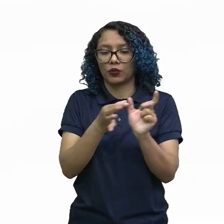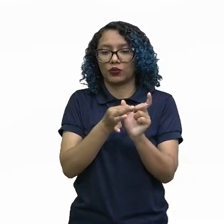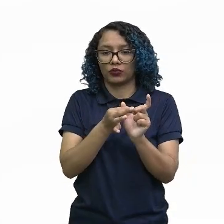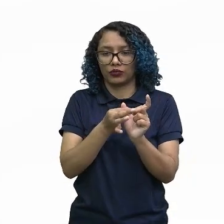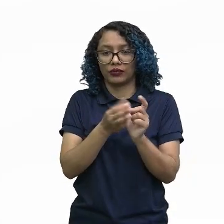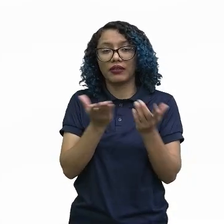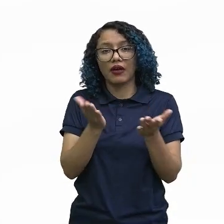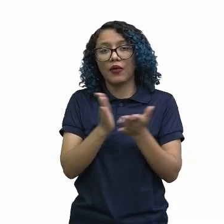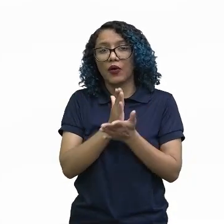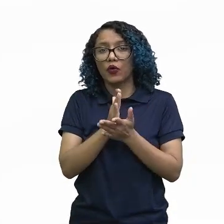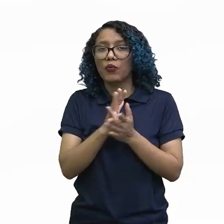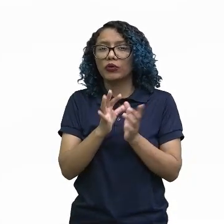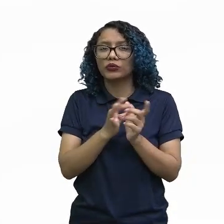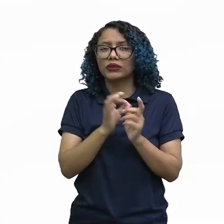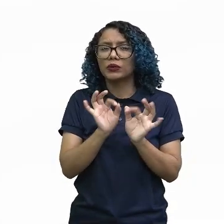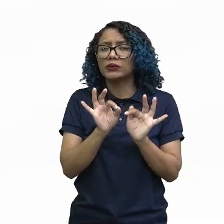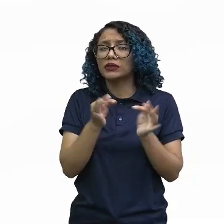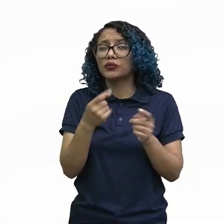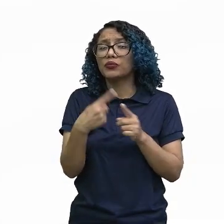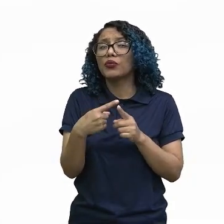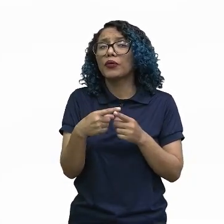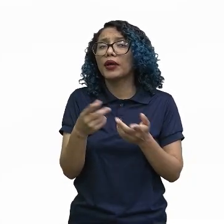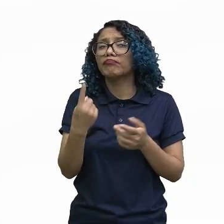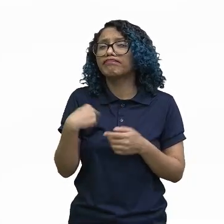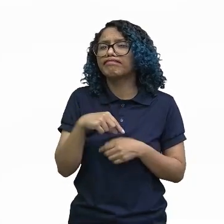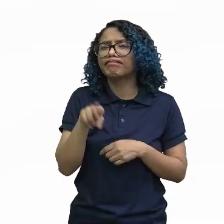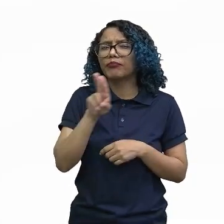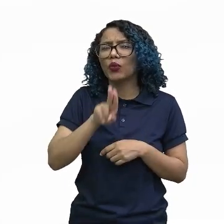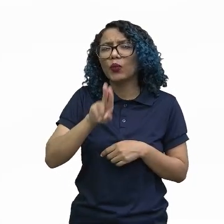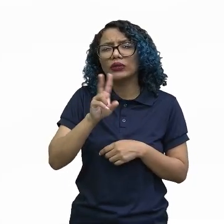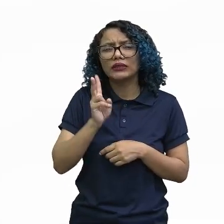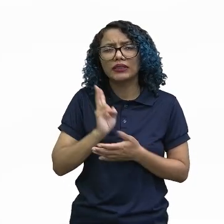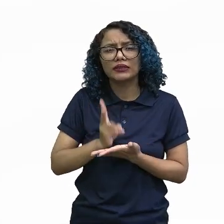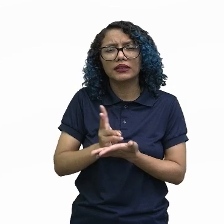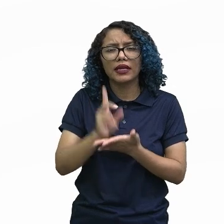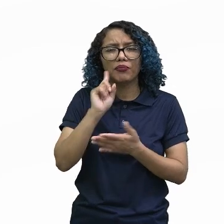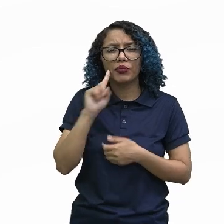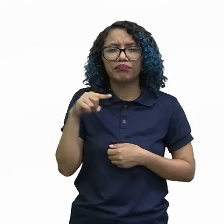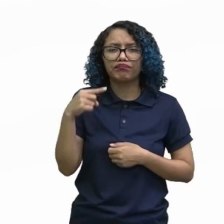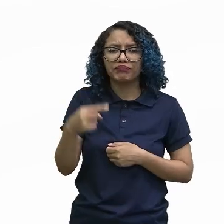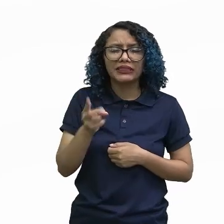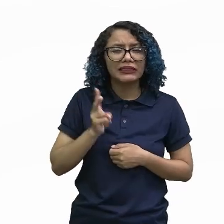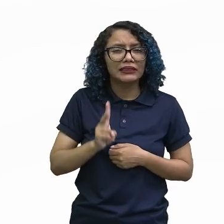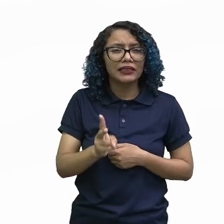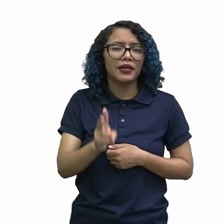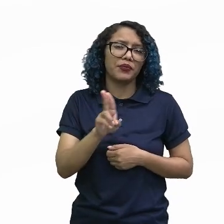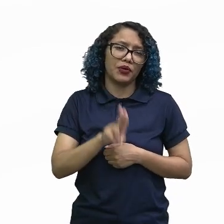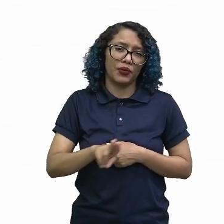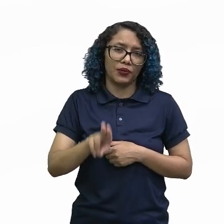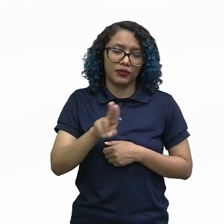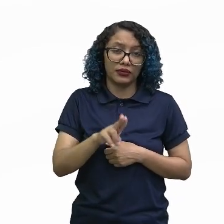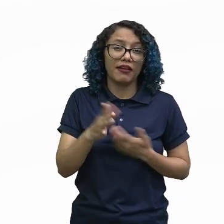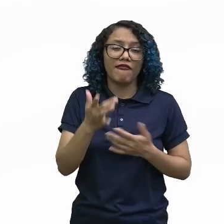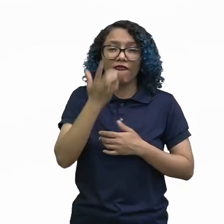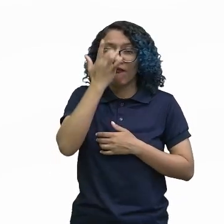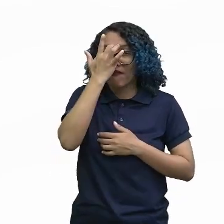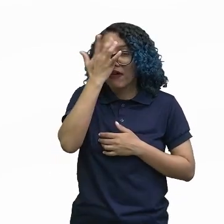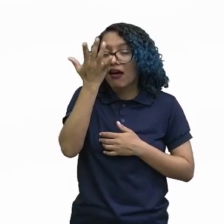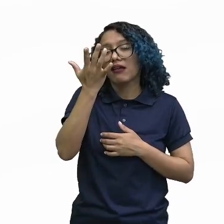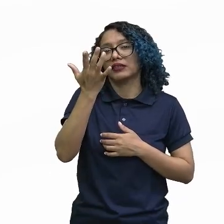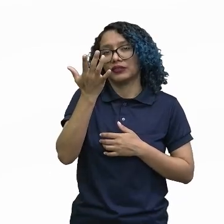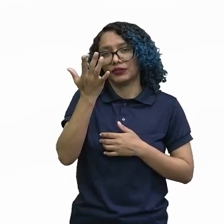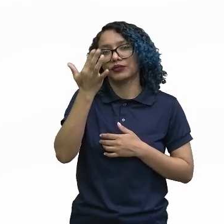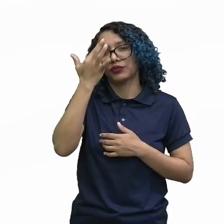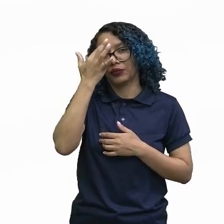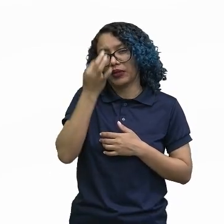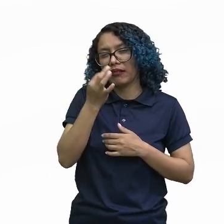mais simples, porque está no nosso dia a dia. Nós a utilizamos o tempo inteiro, e elas são mais fáceis de compreender,